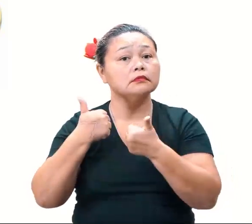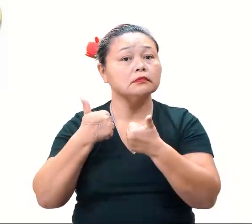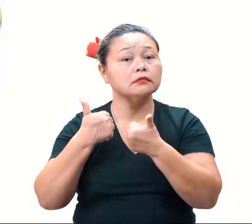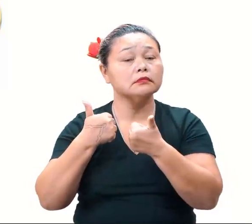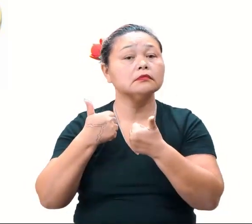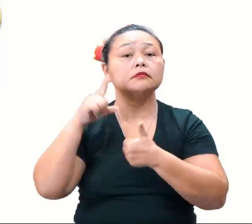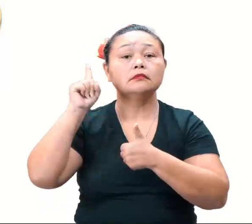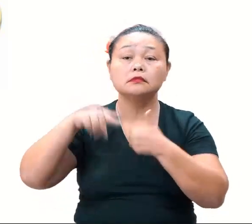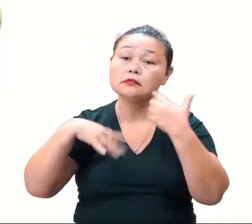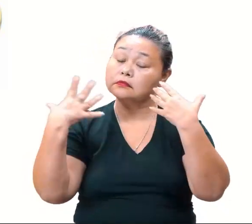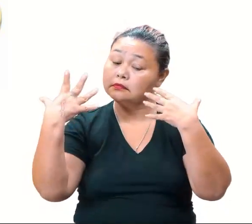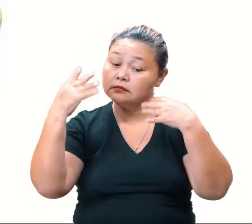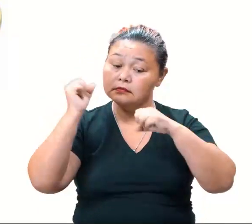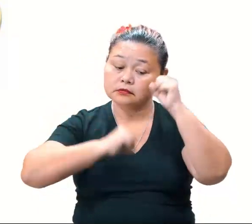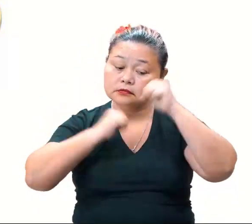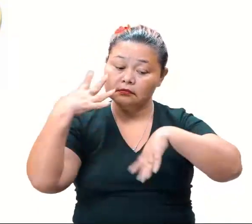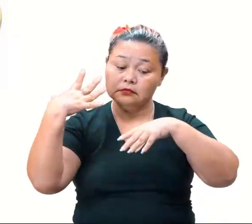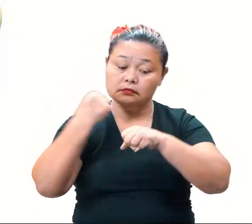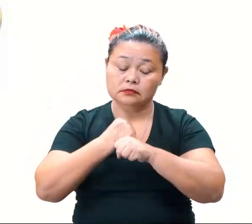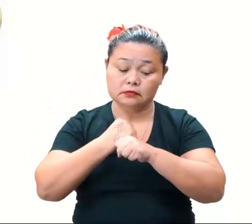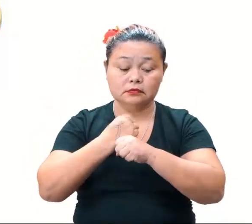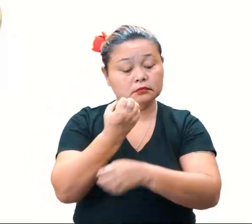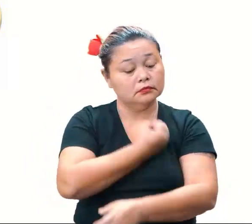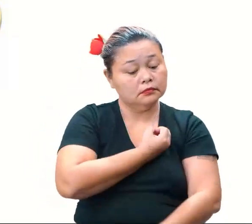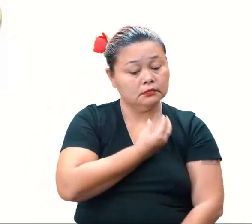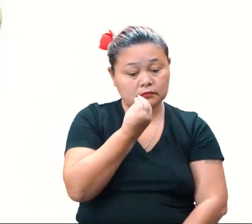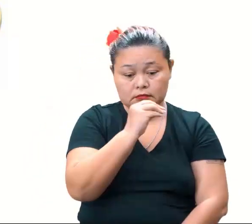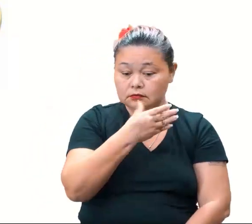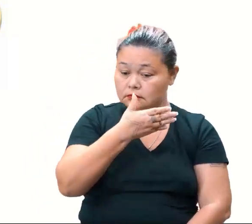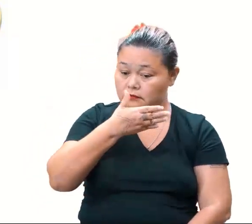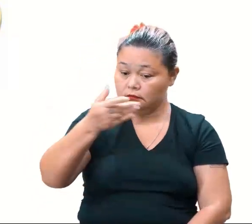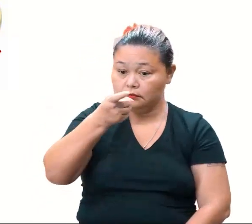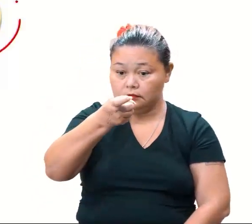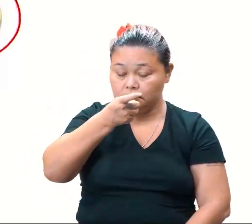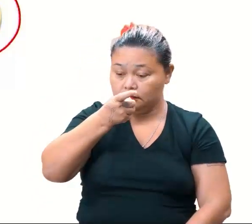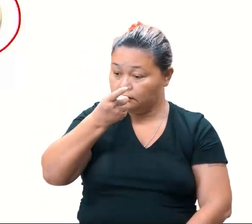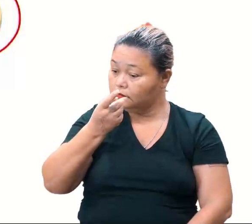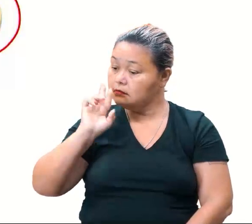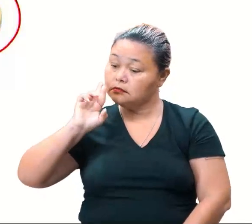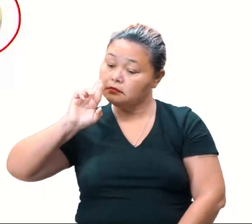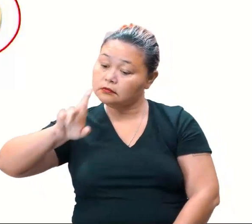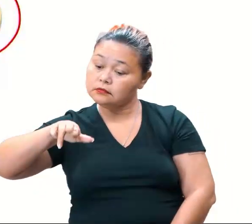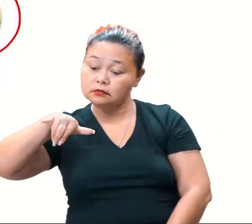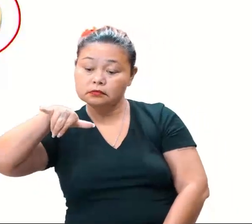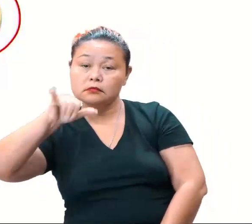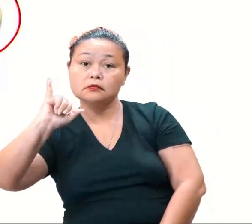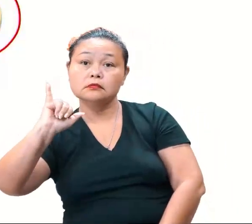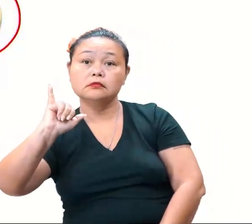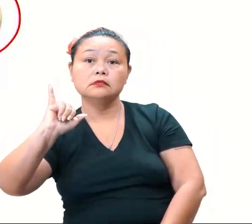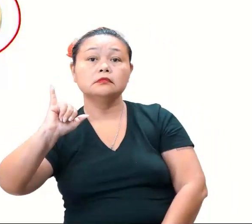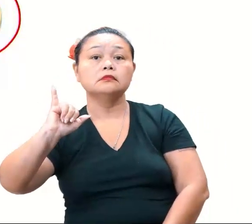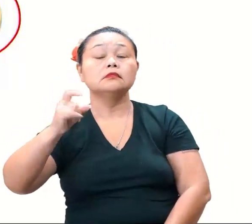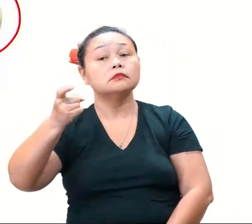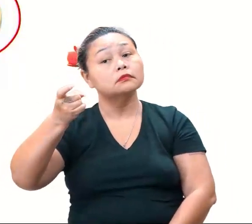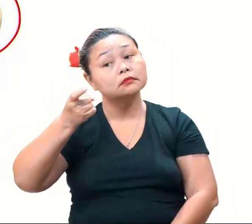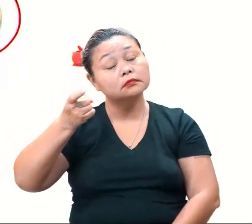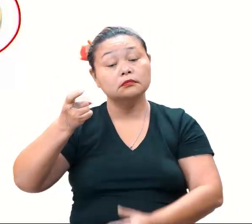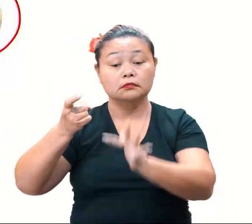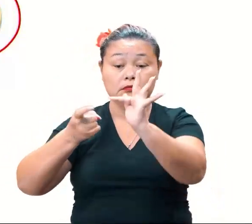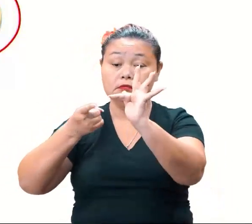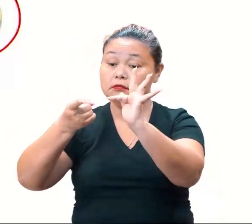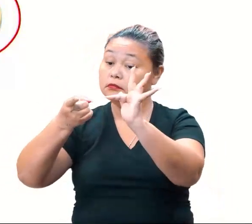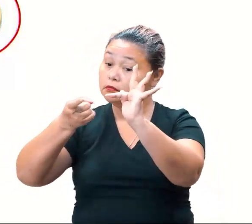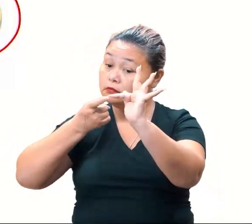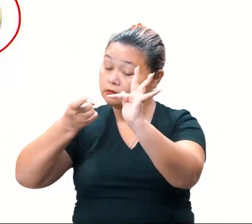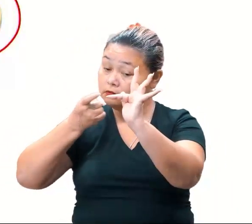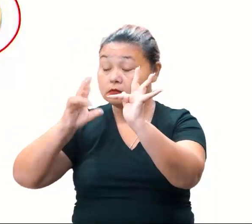máquina de calcular, valores entram representado por x e valores saem como resultado, que é o f de x, ou também